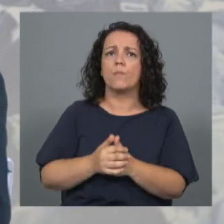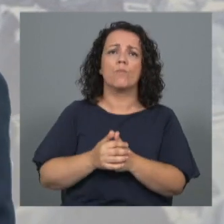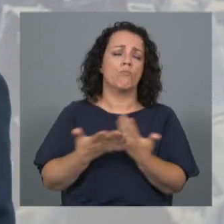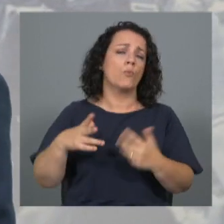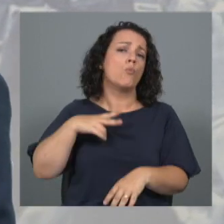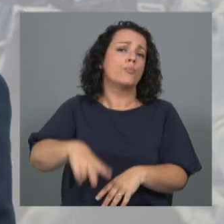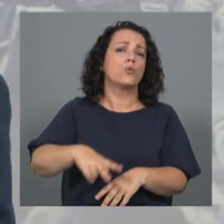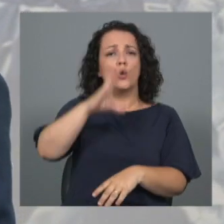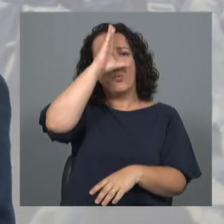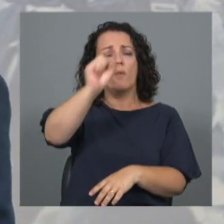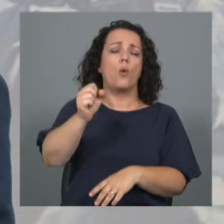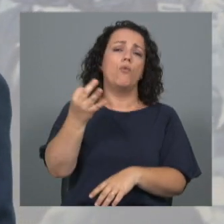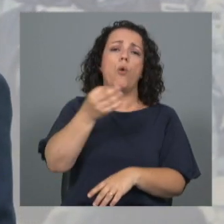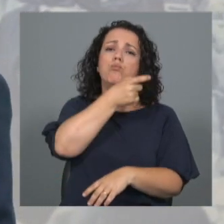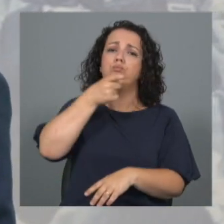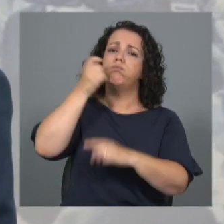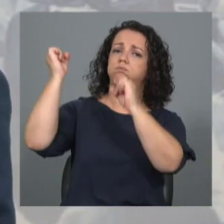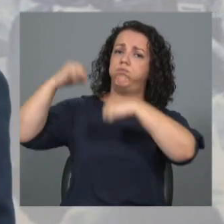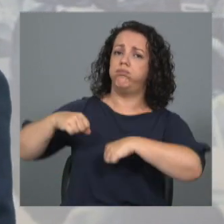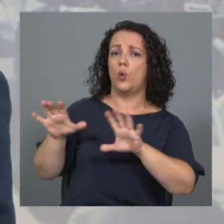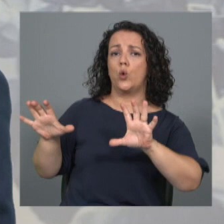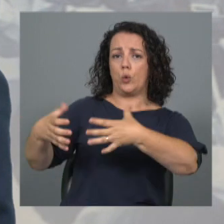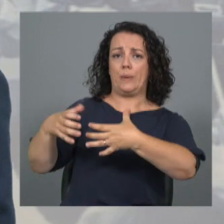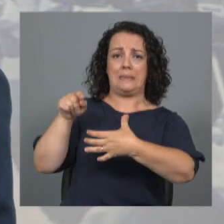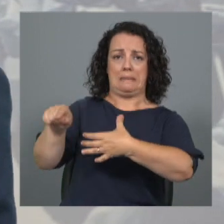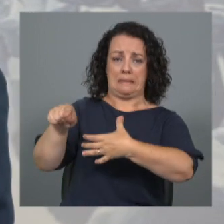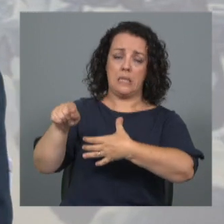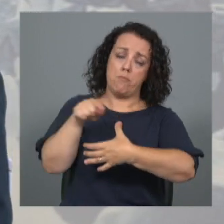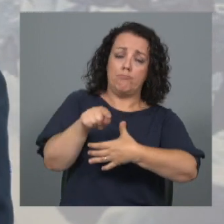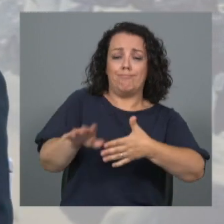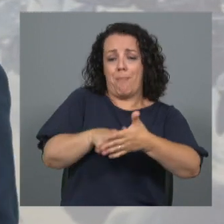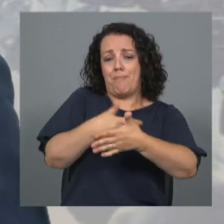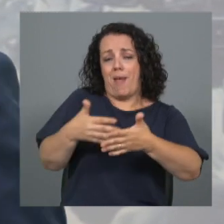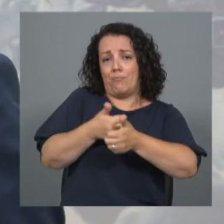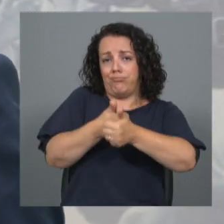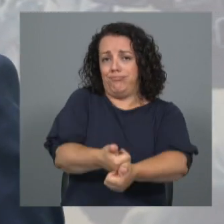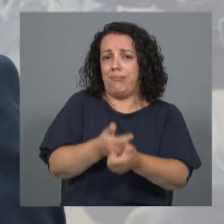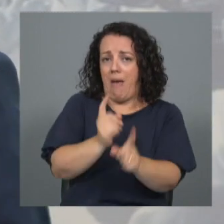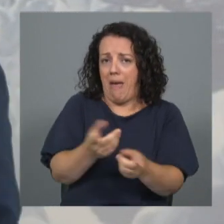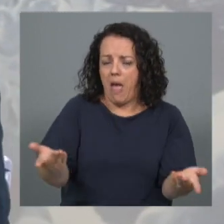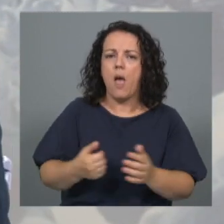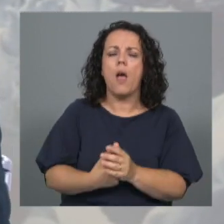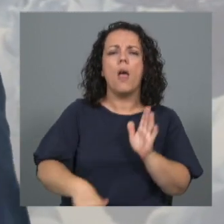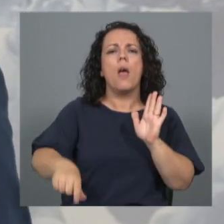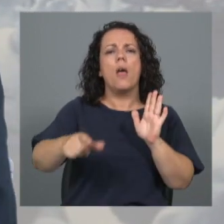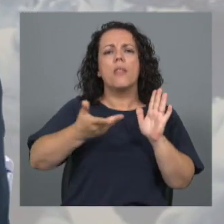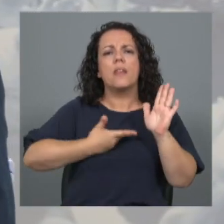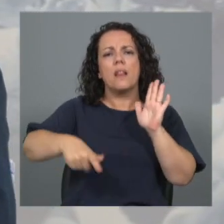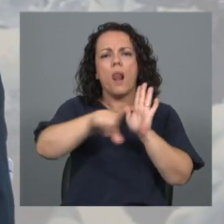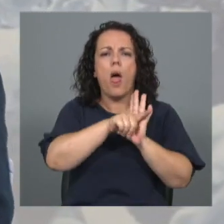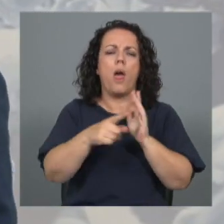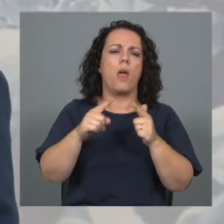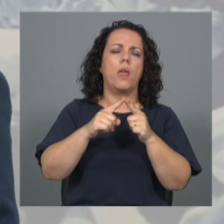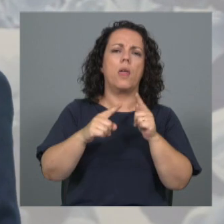português se comprometeu com a Comissão. É esse o plano e, portanto, é isso que já está. Portanto, o decreto-lei, a portaria, portanto, os